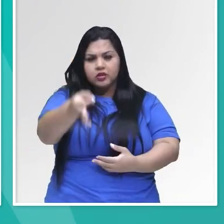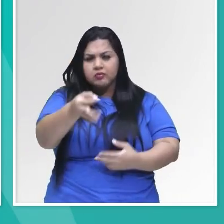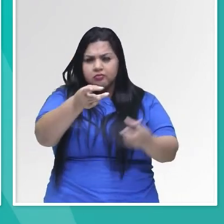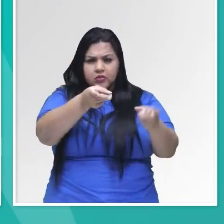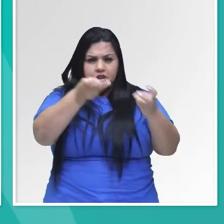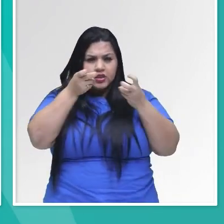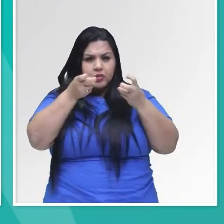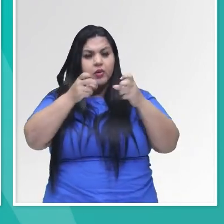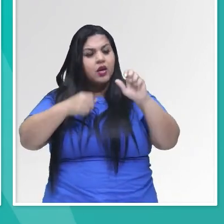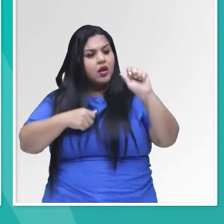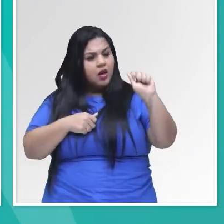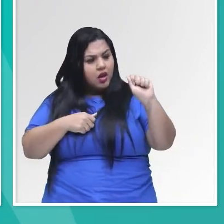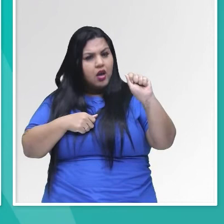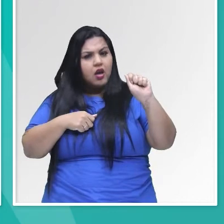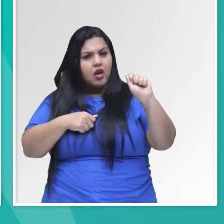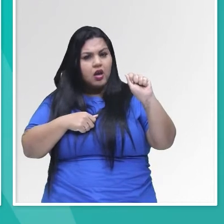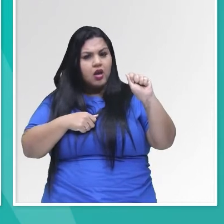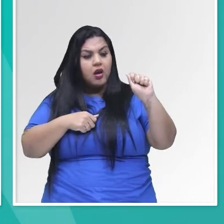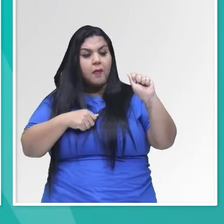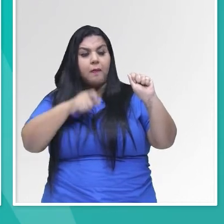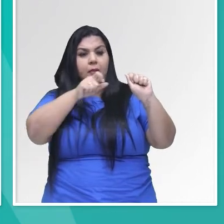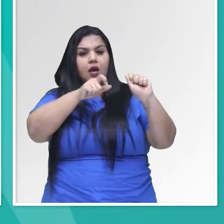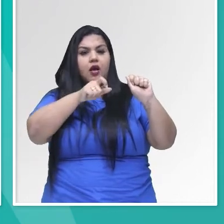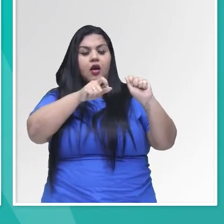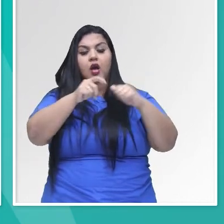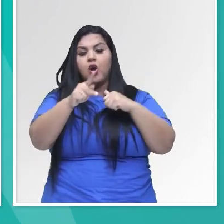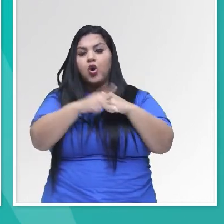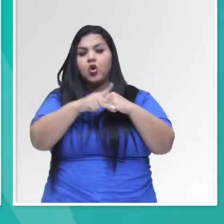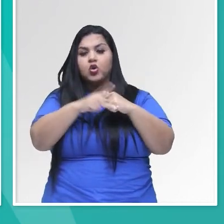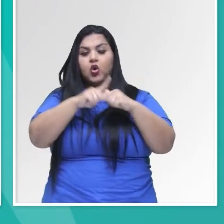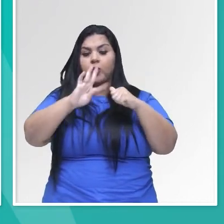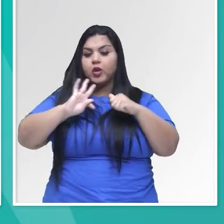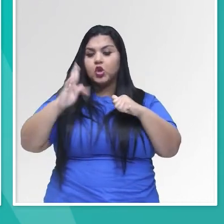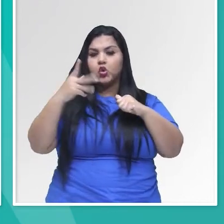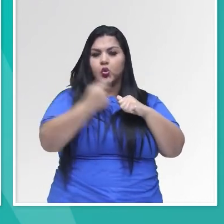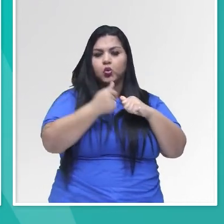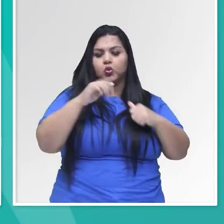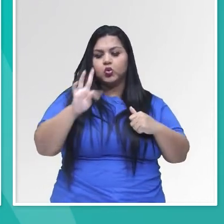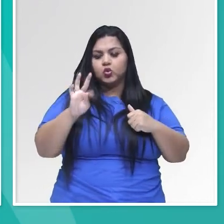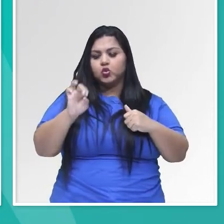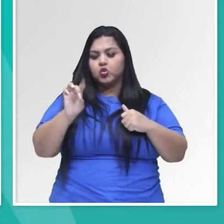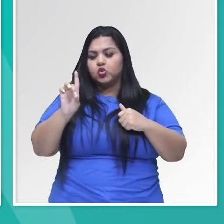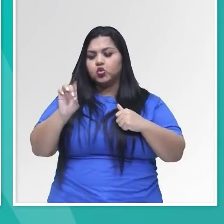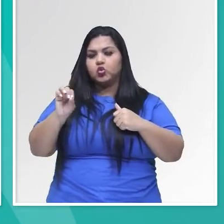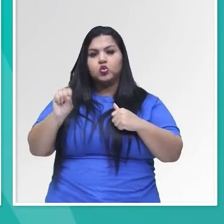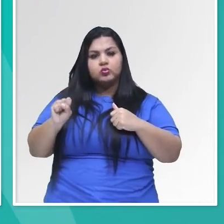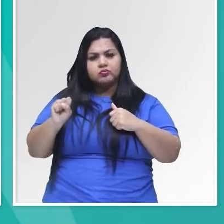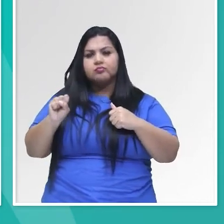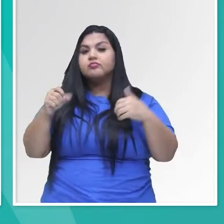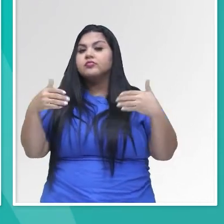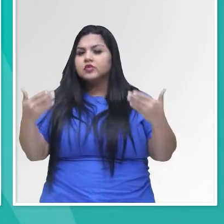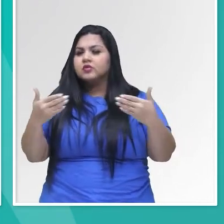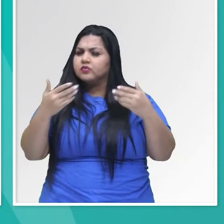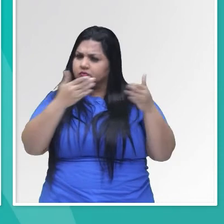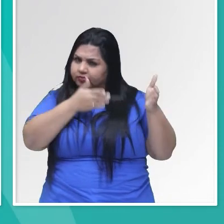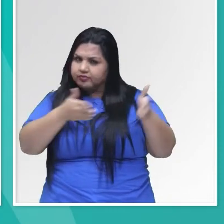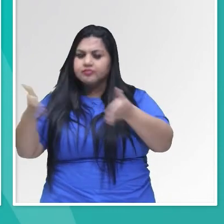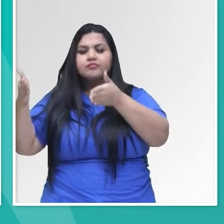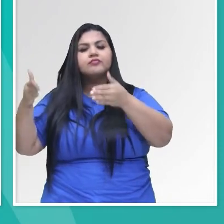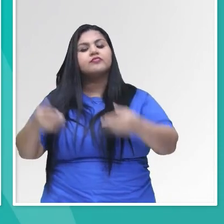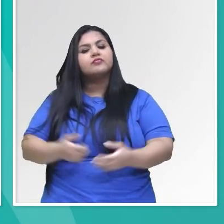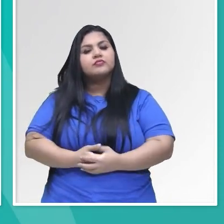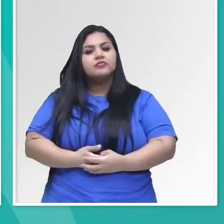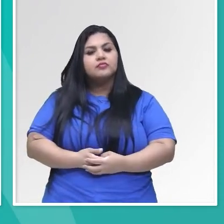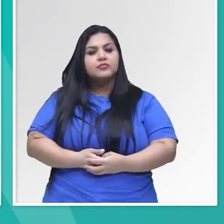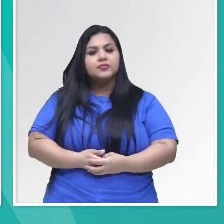na letra A tem o todos, né? Todos é um pronome, exatamente, um pronome. Muito bacana o pronome. Gente, vamos avançando então? Olha só,